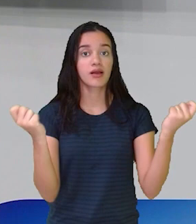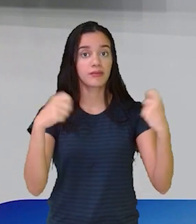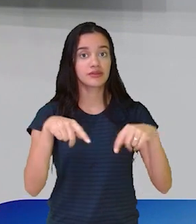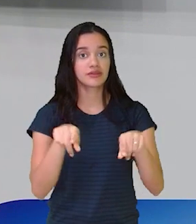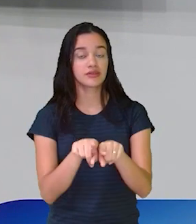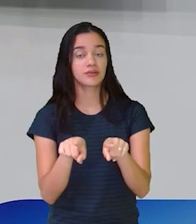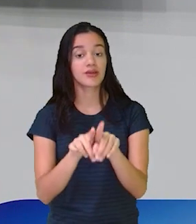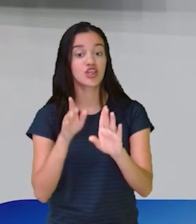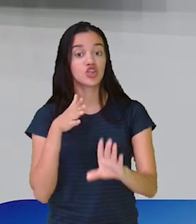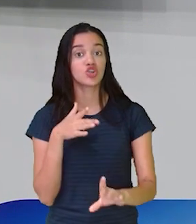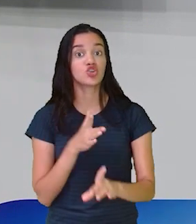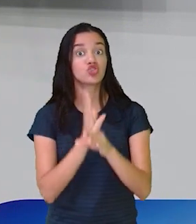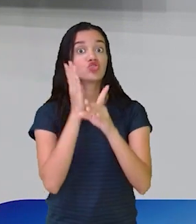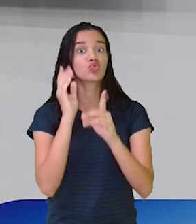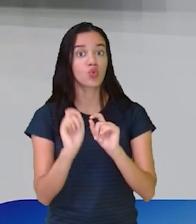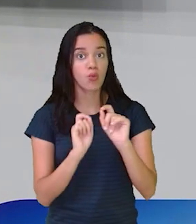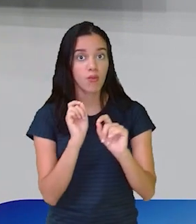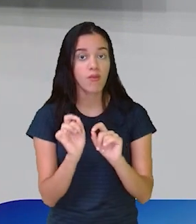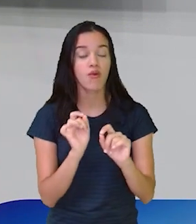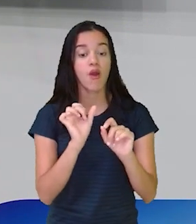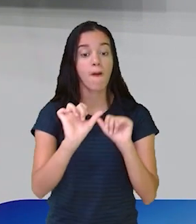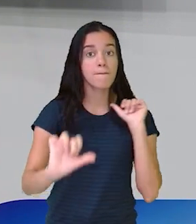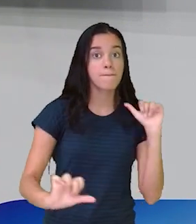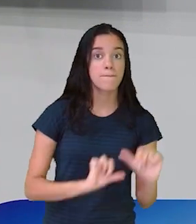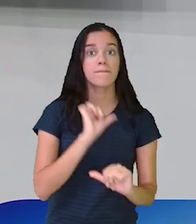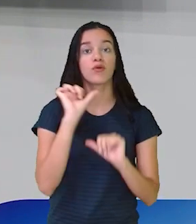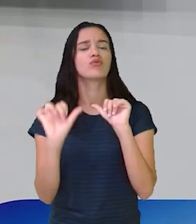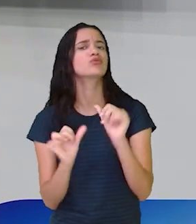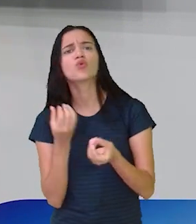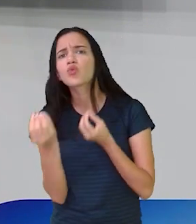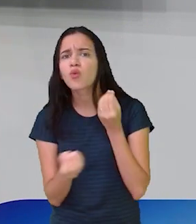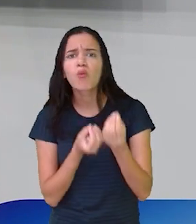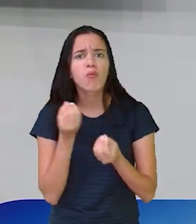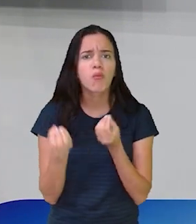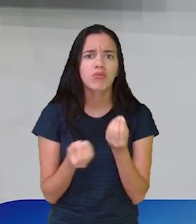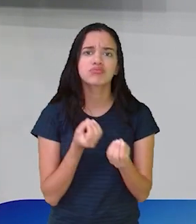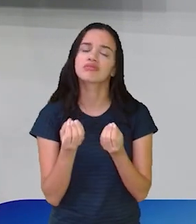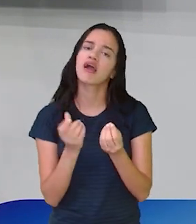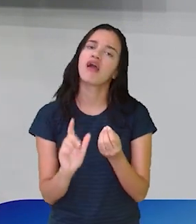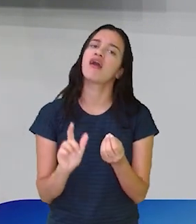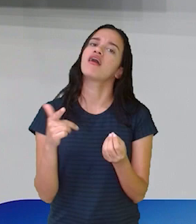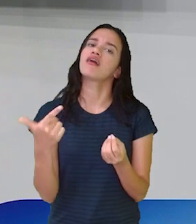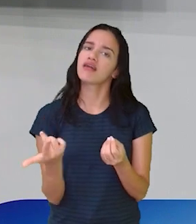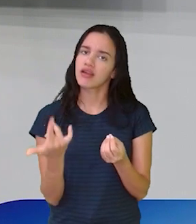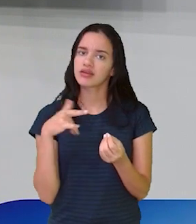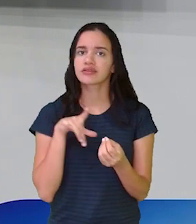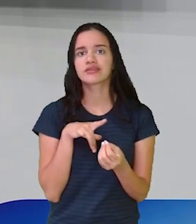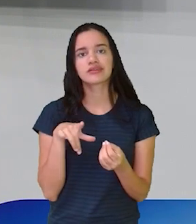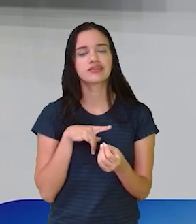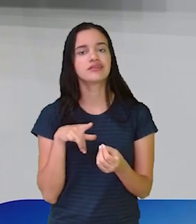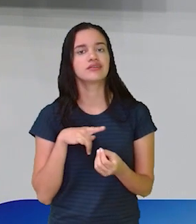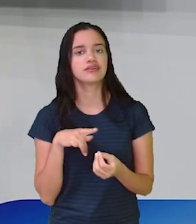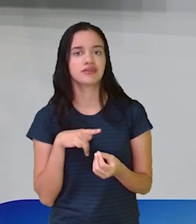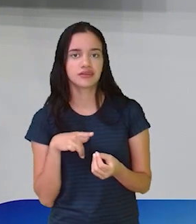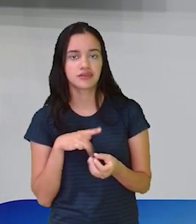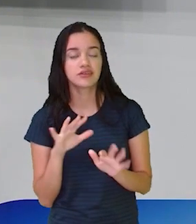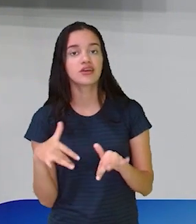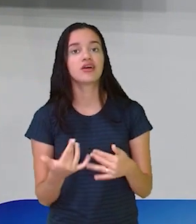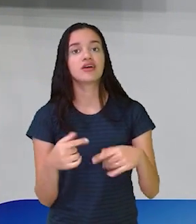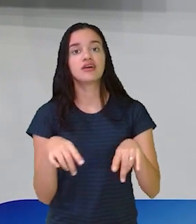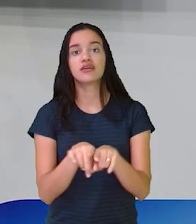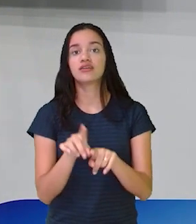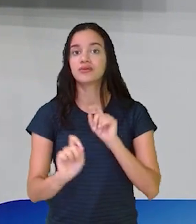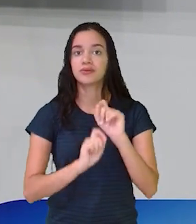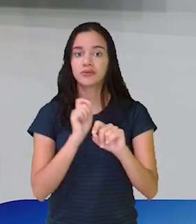eu descubro o meu volume, eu faço uma conversão de valor. Como assim, professora? Claro que elas já têm as suas determinações. Elas